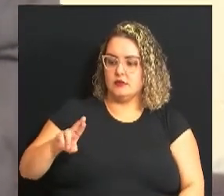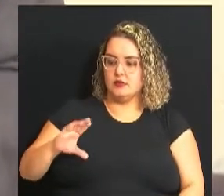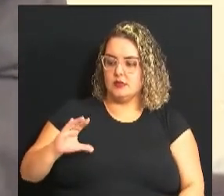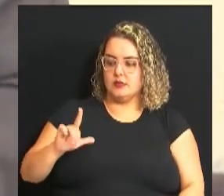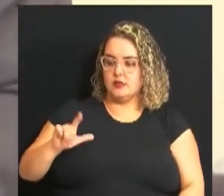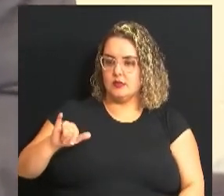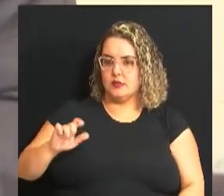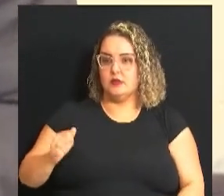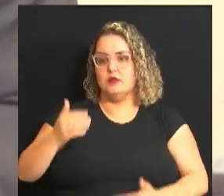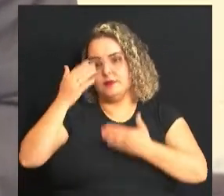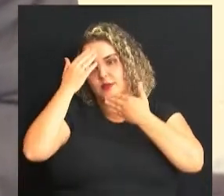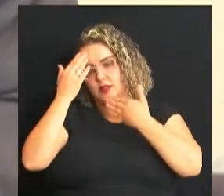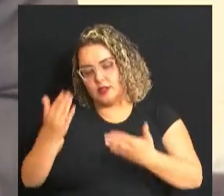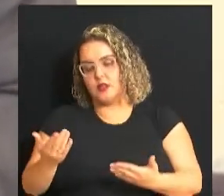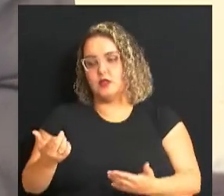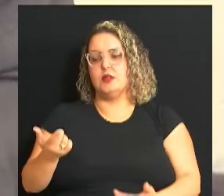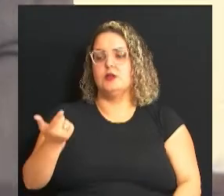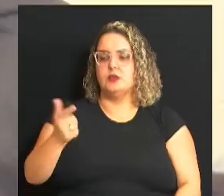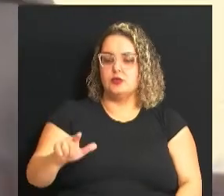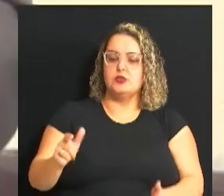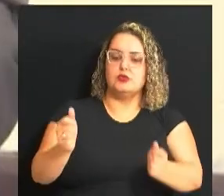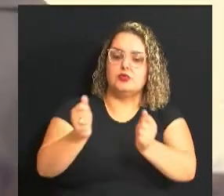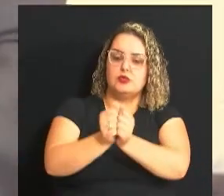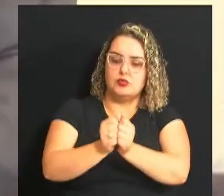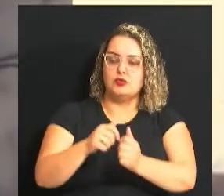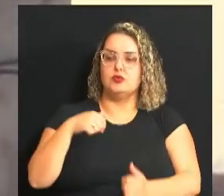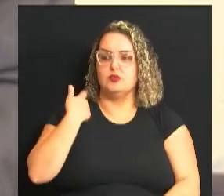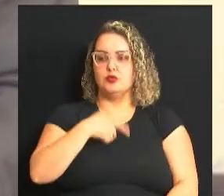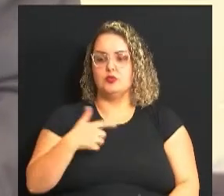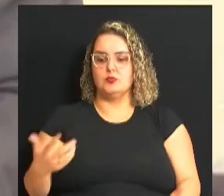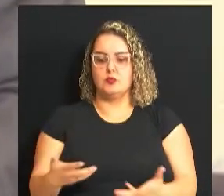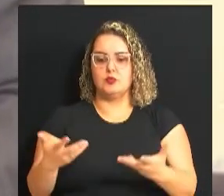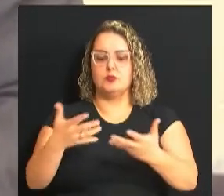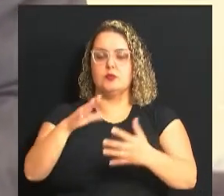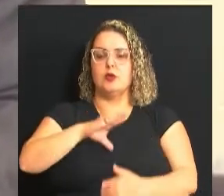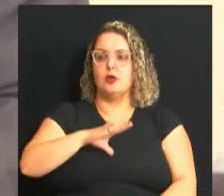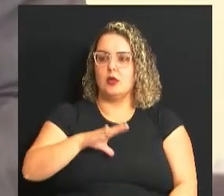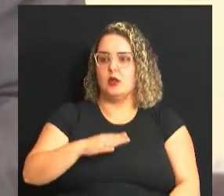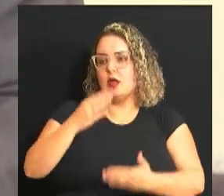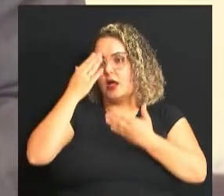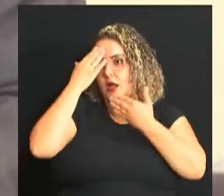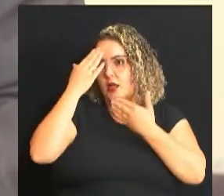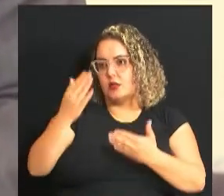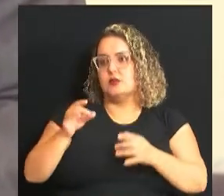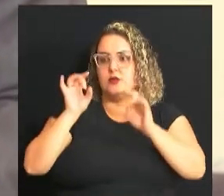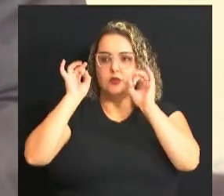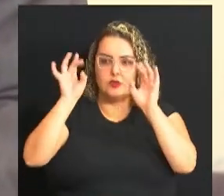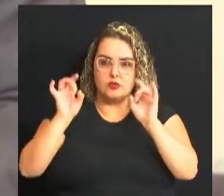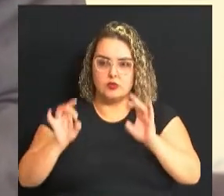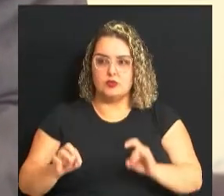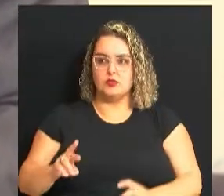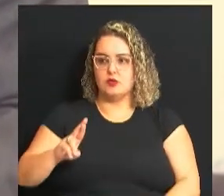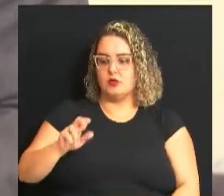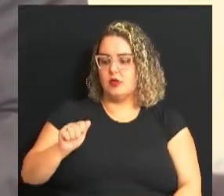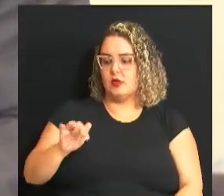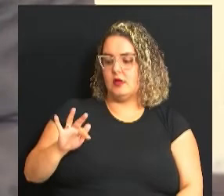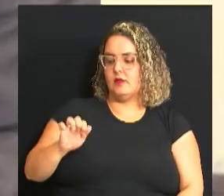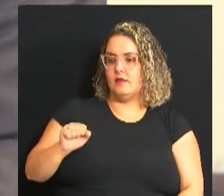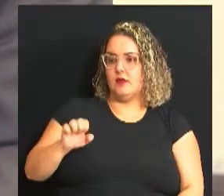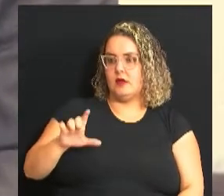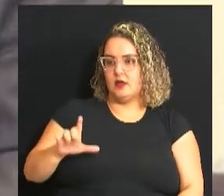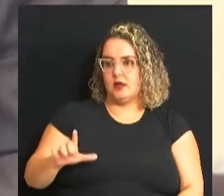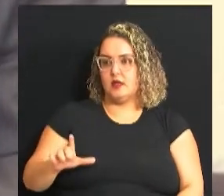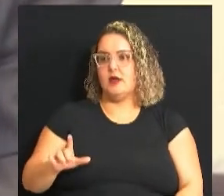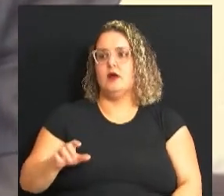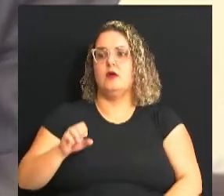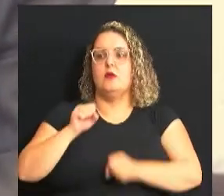vez, secretária, por estar conosco, contribuindo com a nossa cidade. Agradecer de forma especial Rafael Taviano, assessor da Secretaria